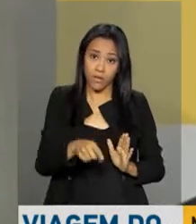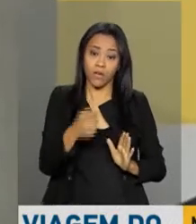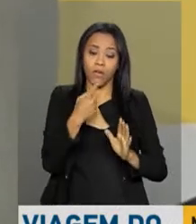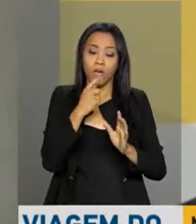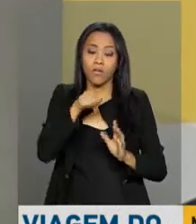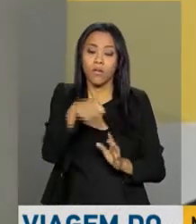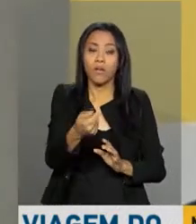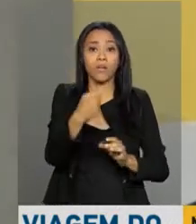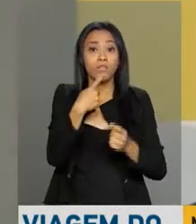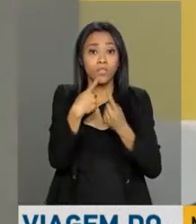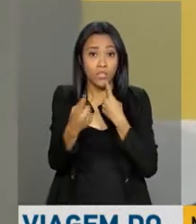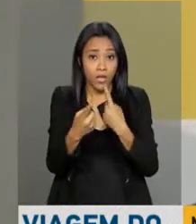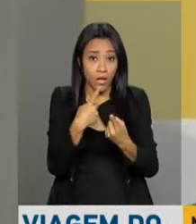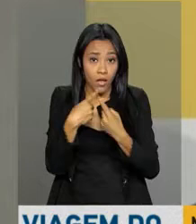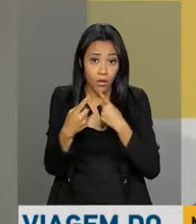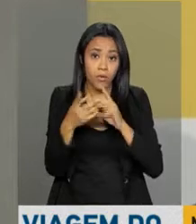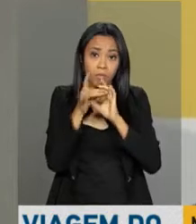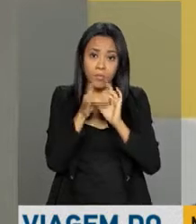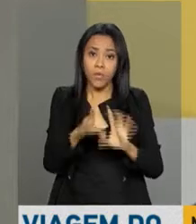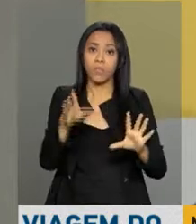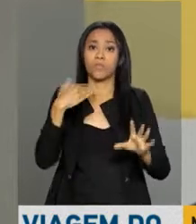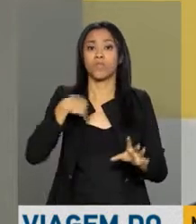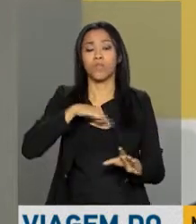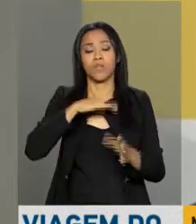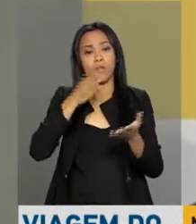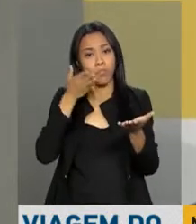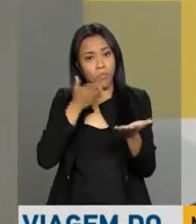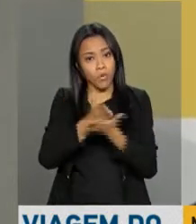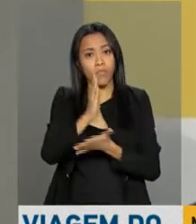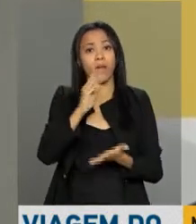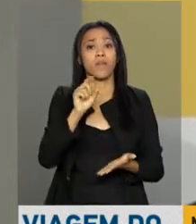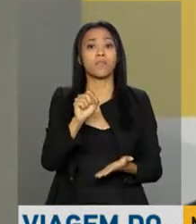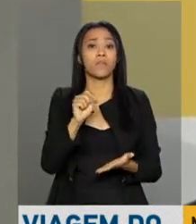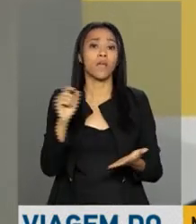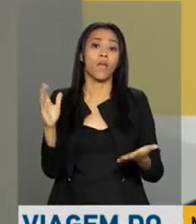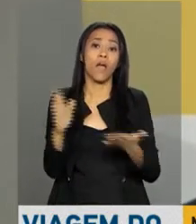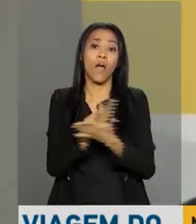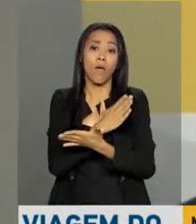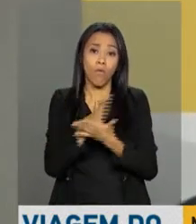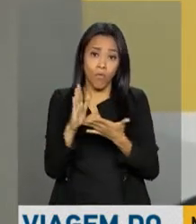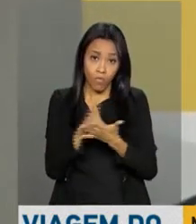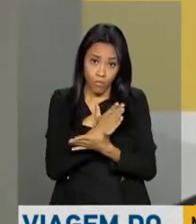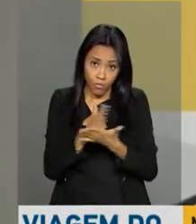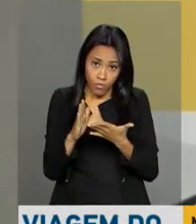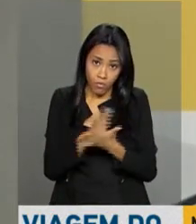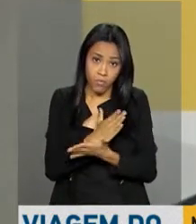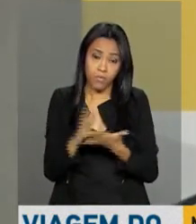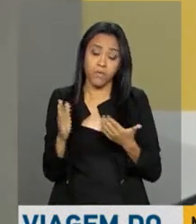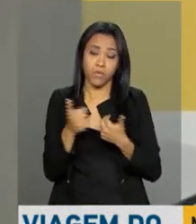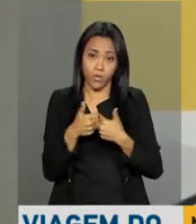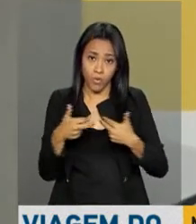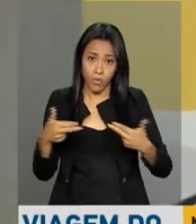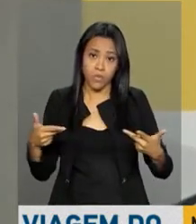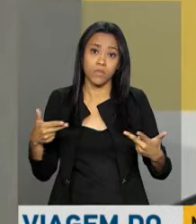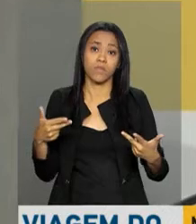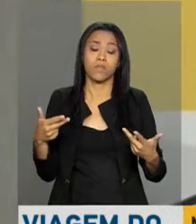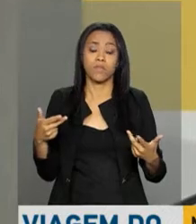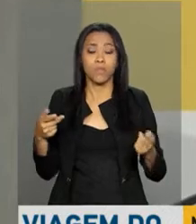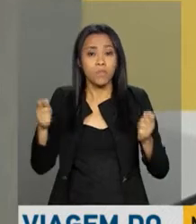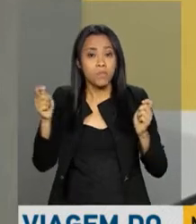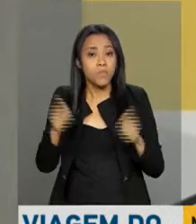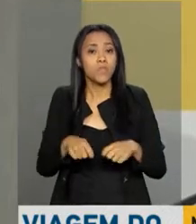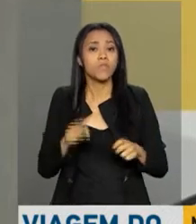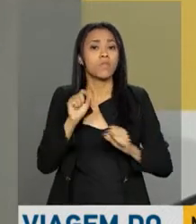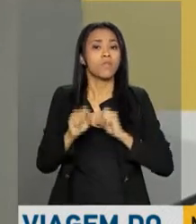nós aprovássemos por exemplo algo que imaginava-se impossível que foi estabelecer um